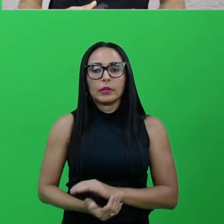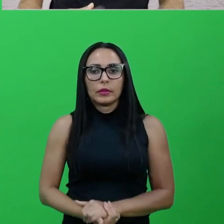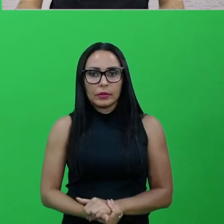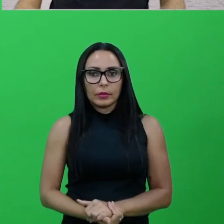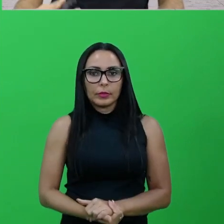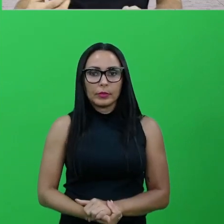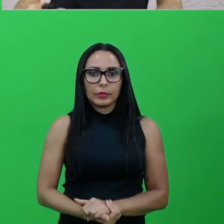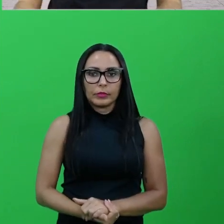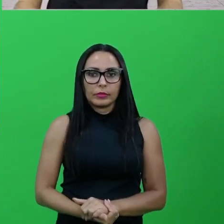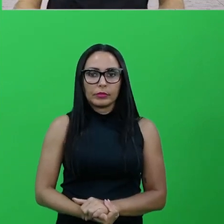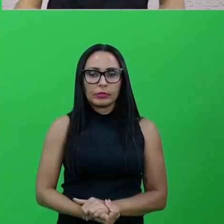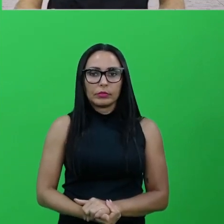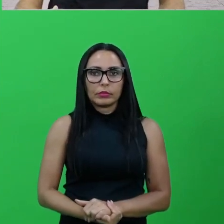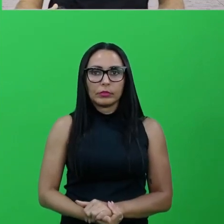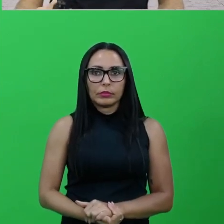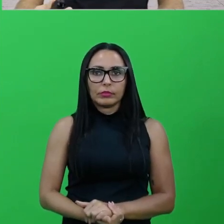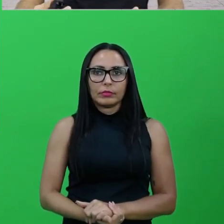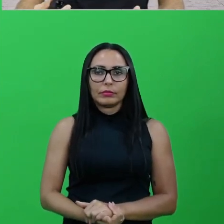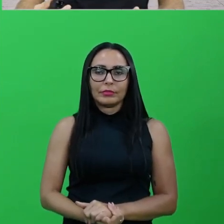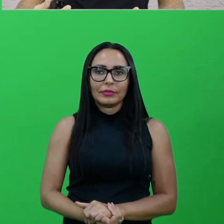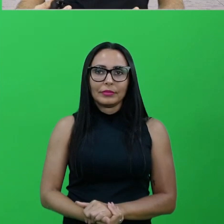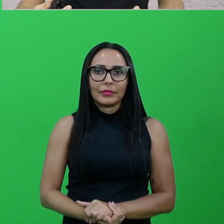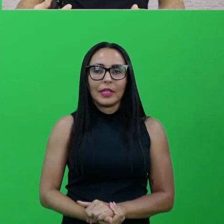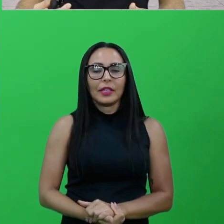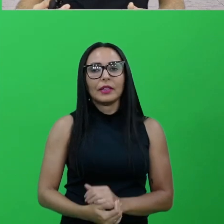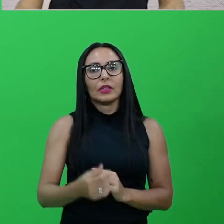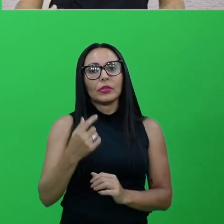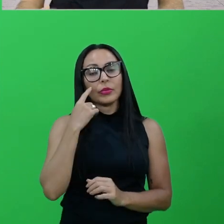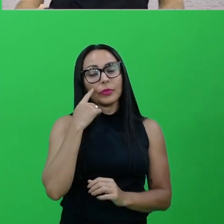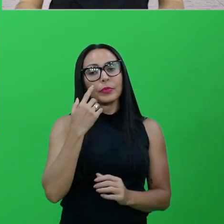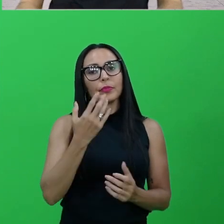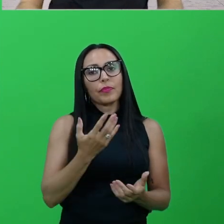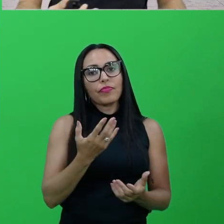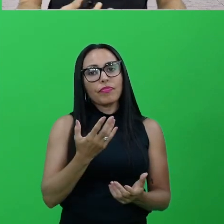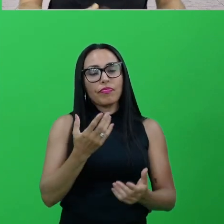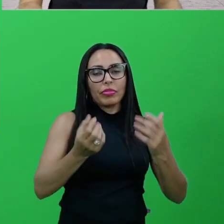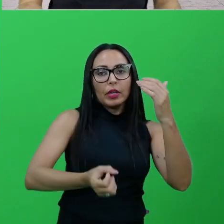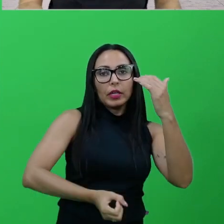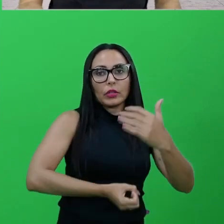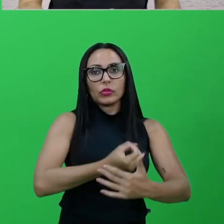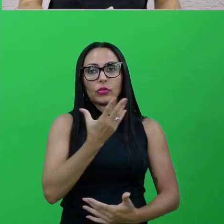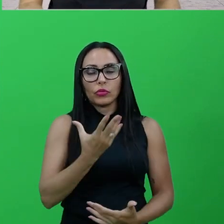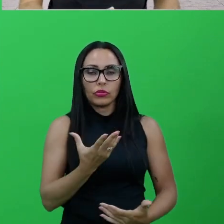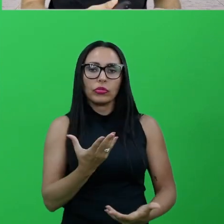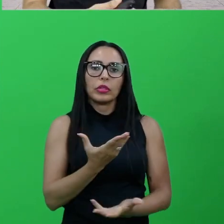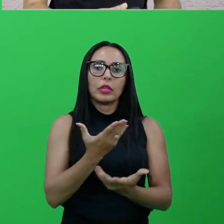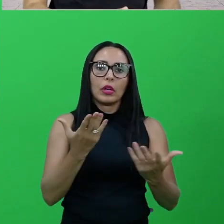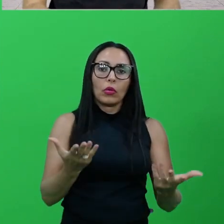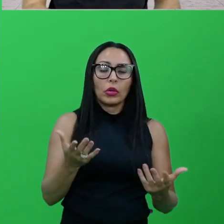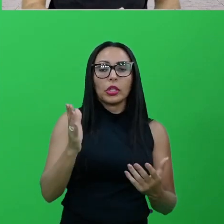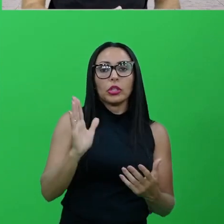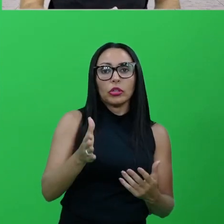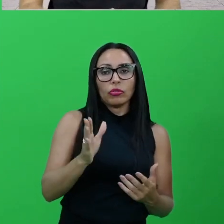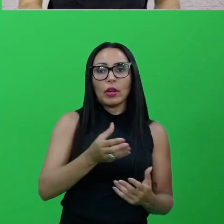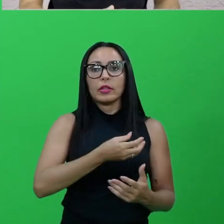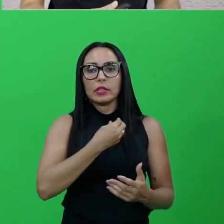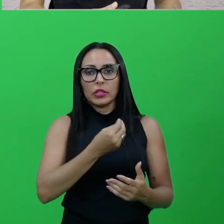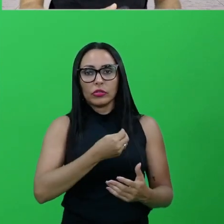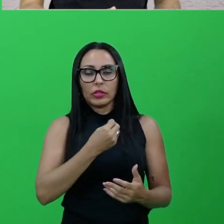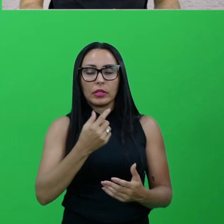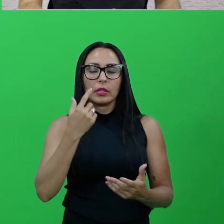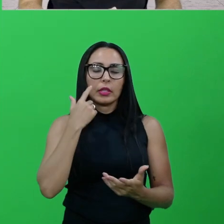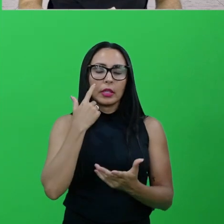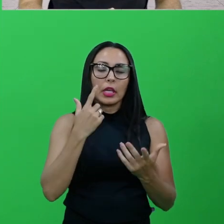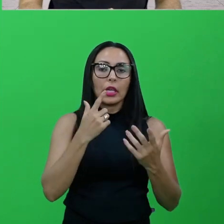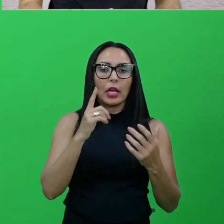diz, né, inventar a roda. Ou seja, queira criar algo que na verdade já existe, né, se encontra acessível e que a